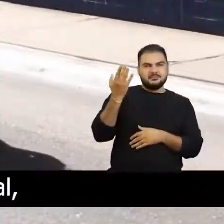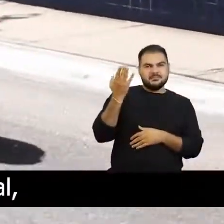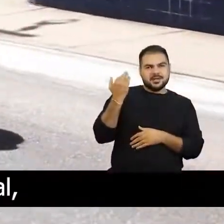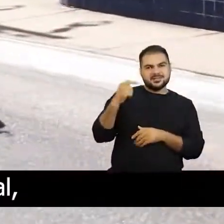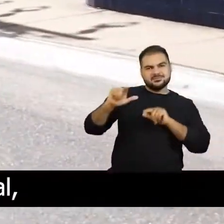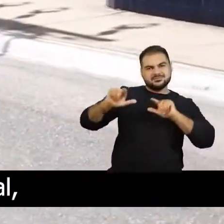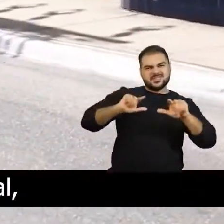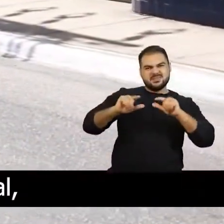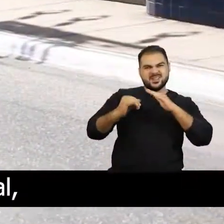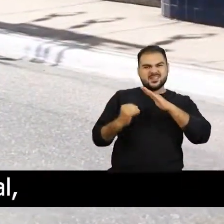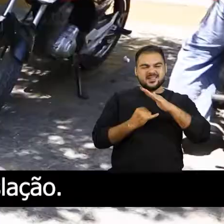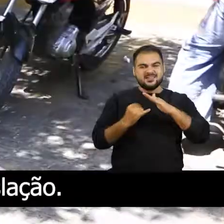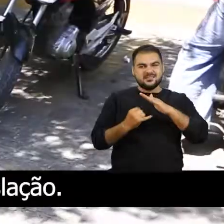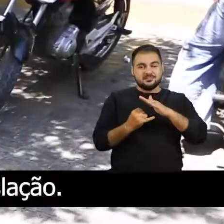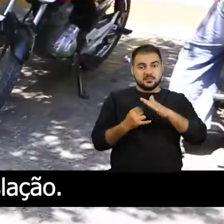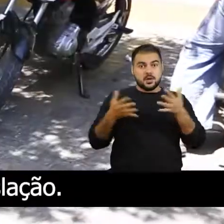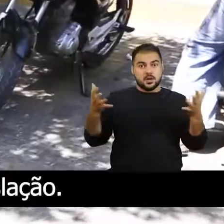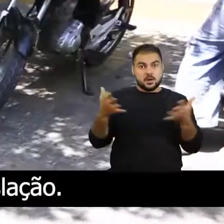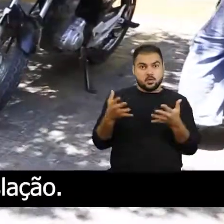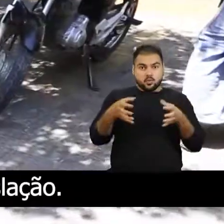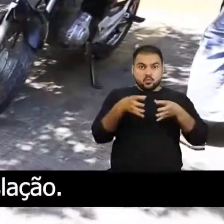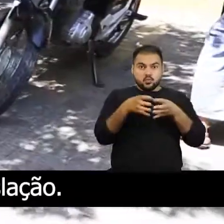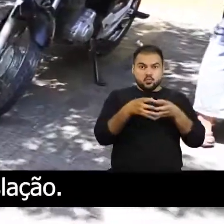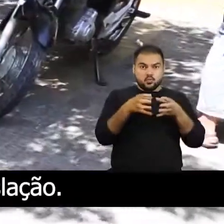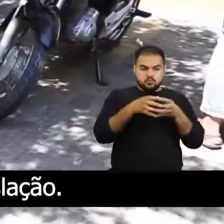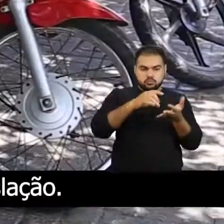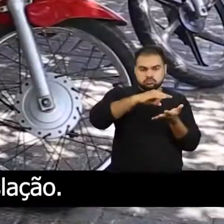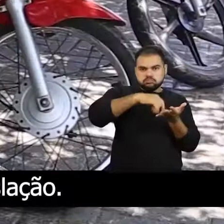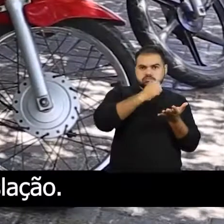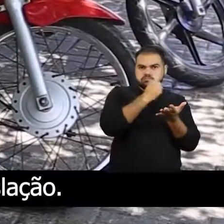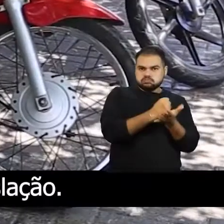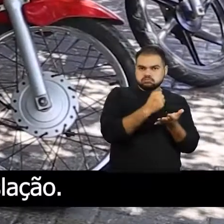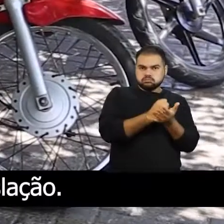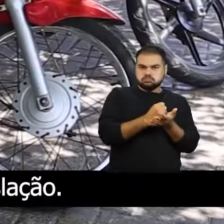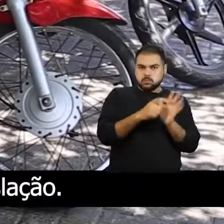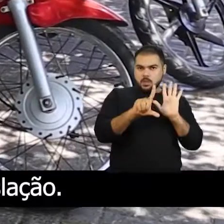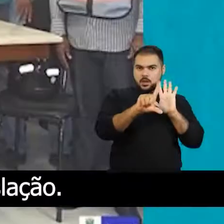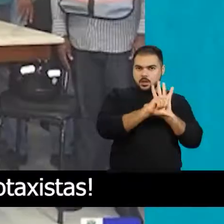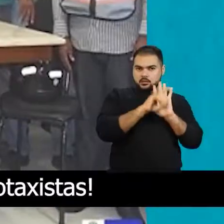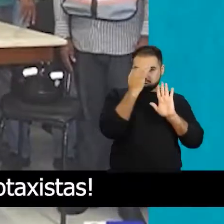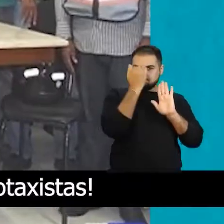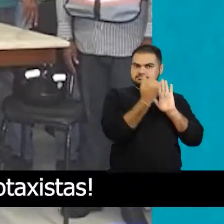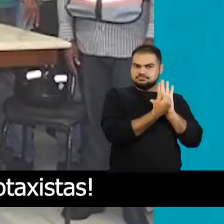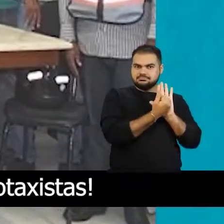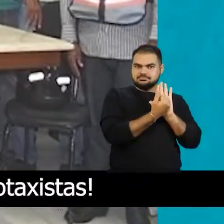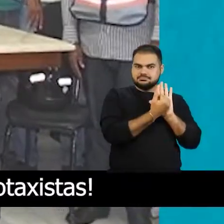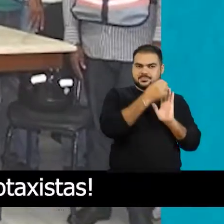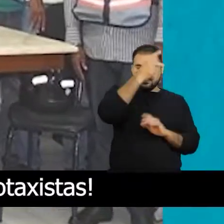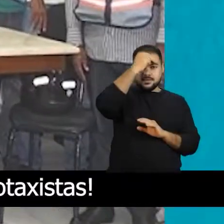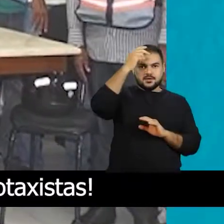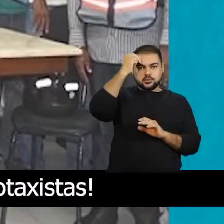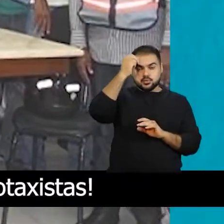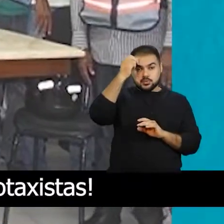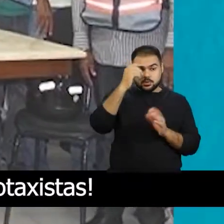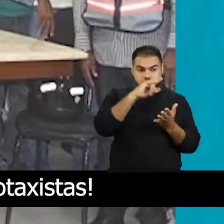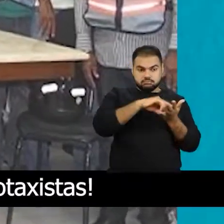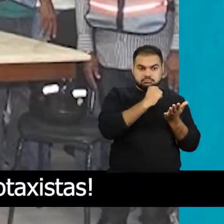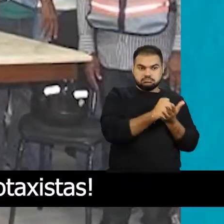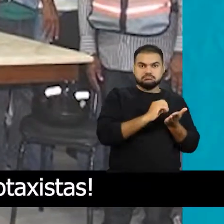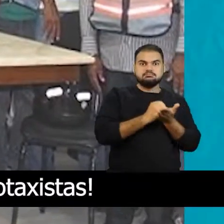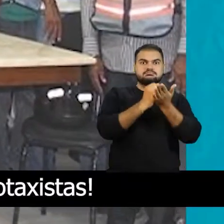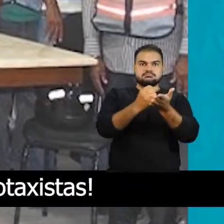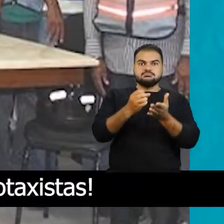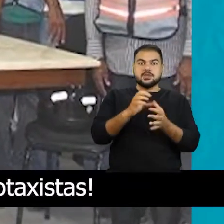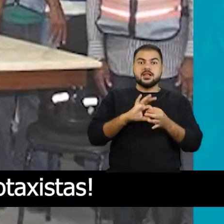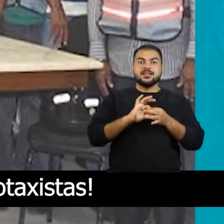atuando de forma não oficial, a categoria foi regularizada como manda a legislação. A prefeitura concedeu quase